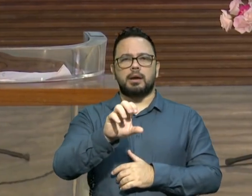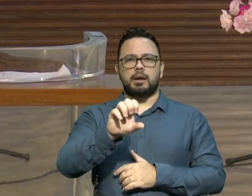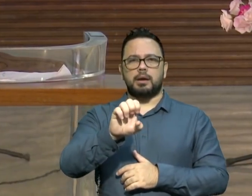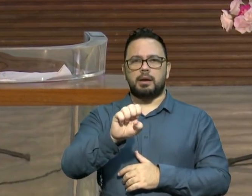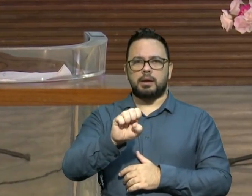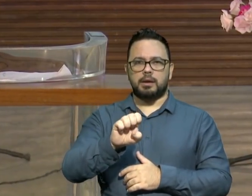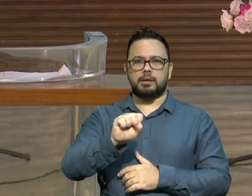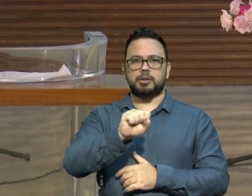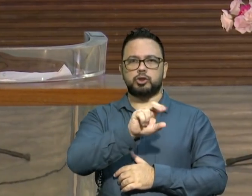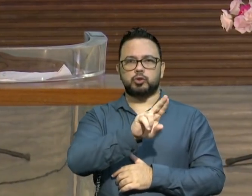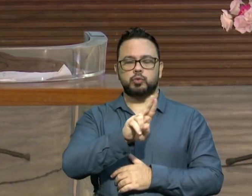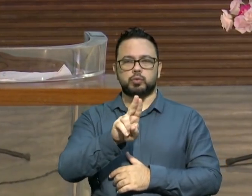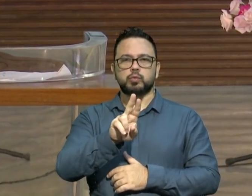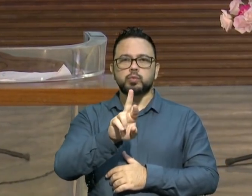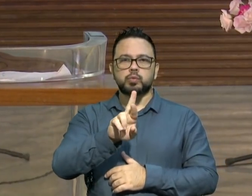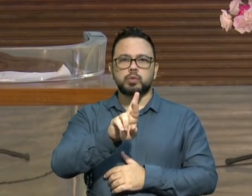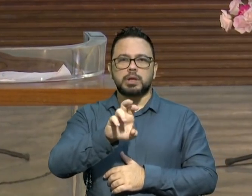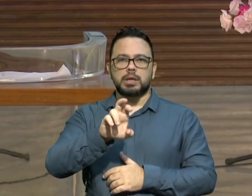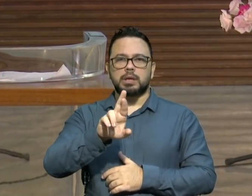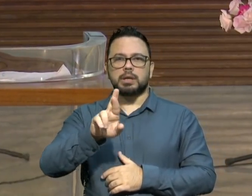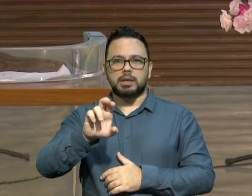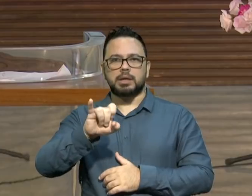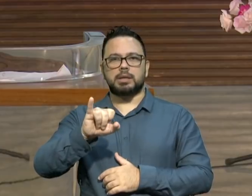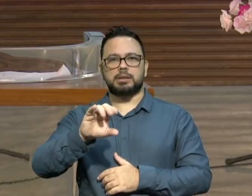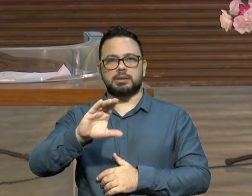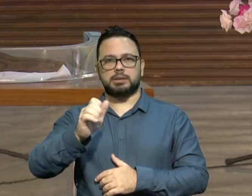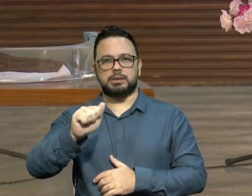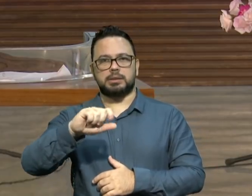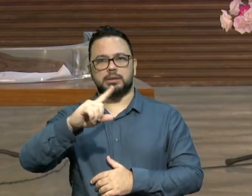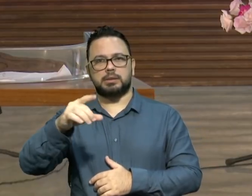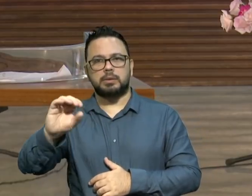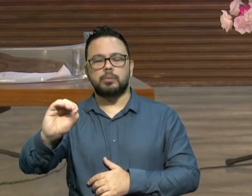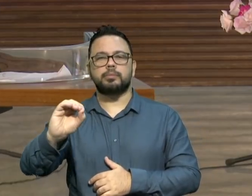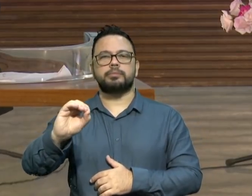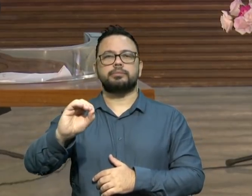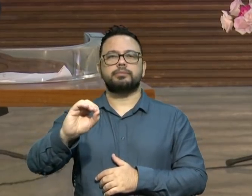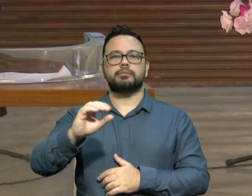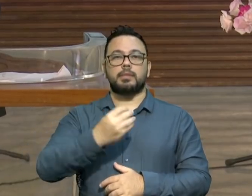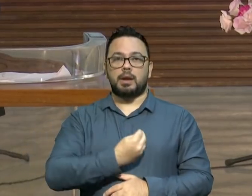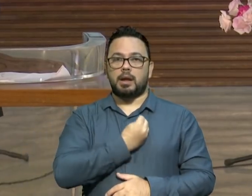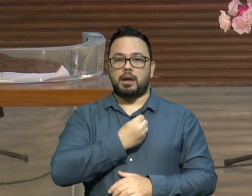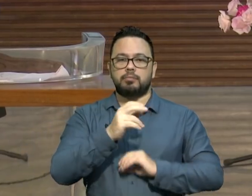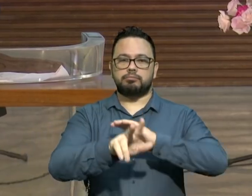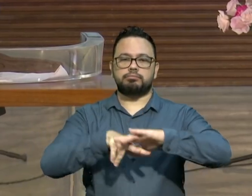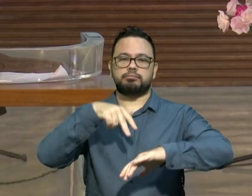é importante você saber a palavra ressurreição a nas anastasis